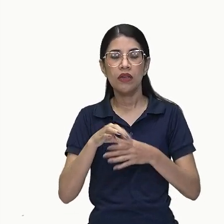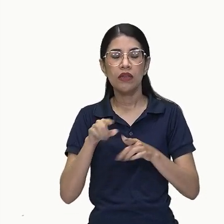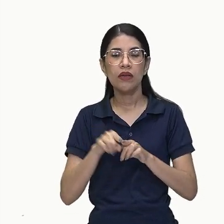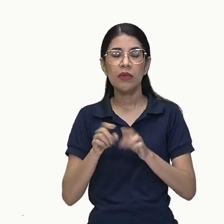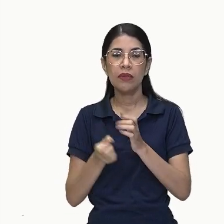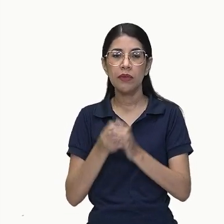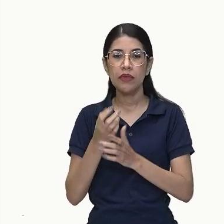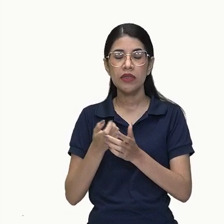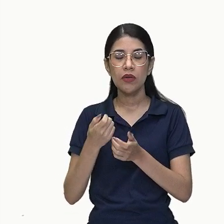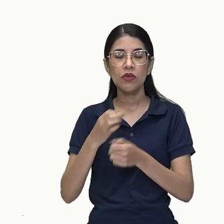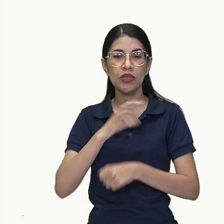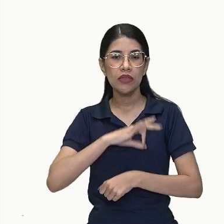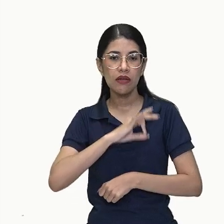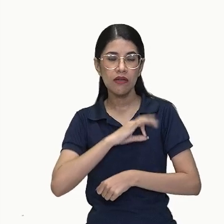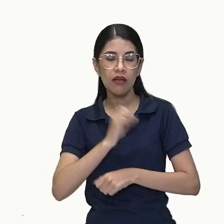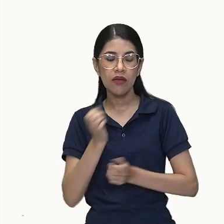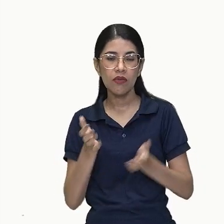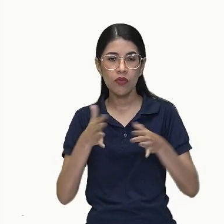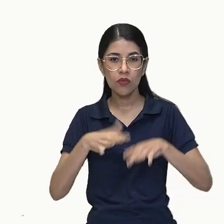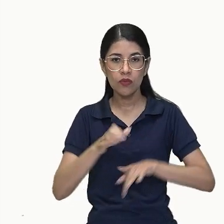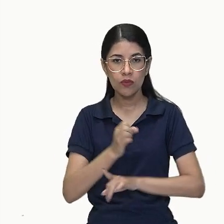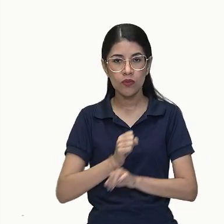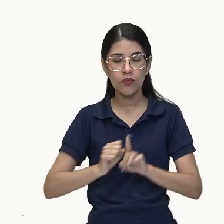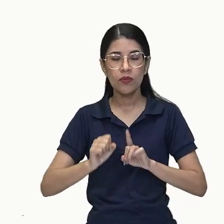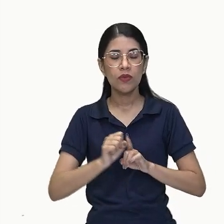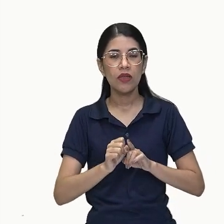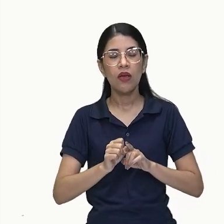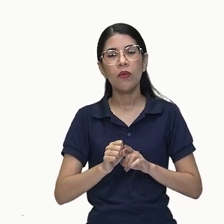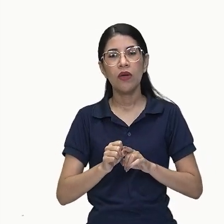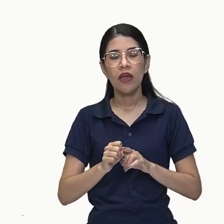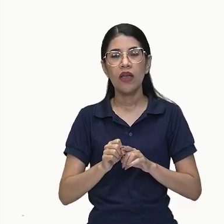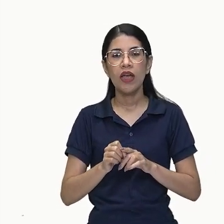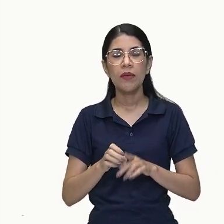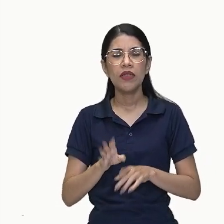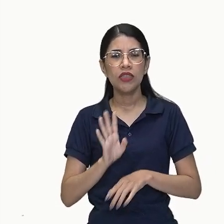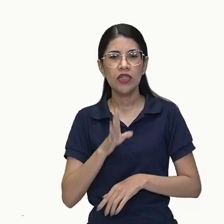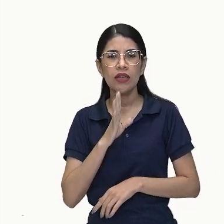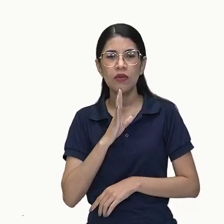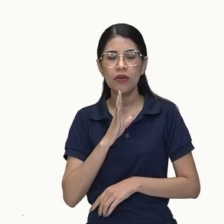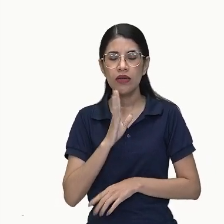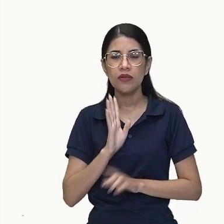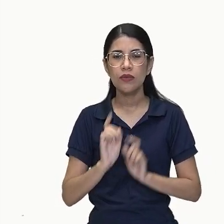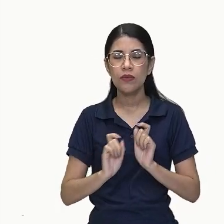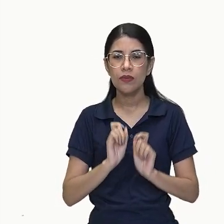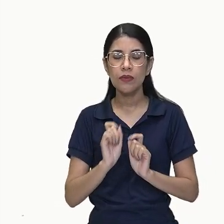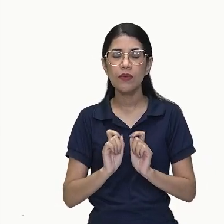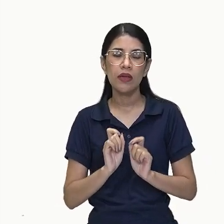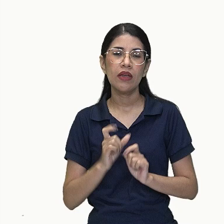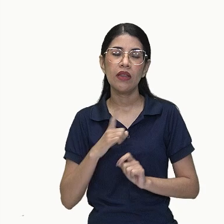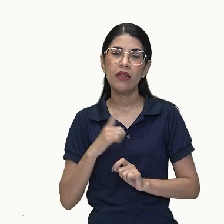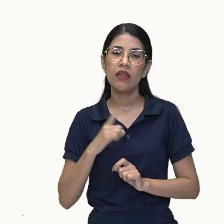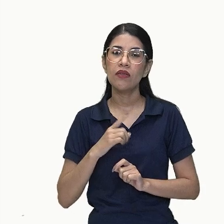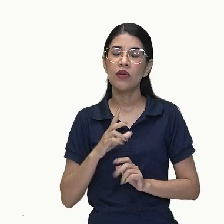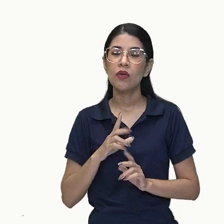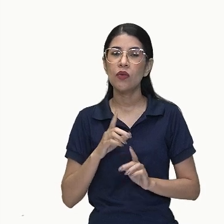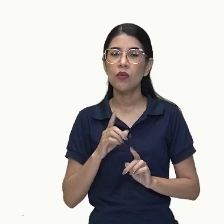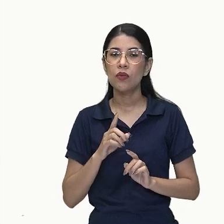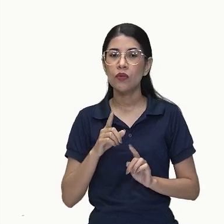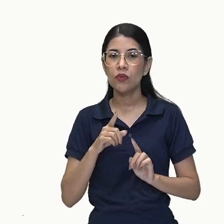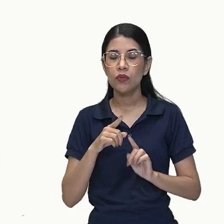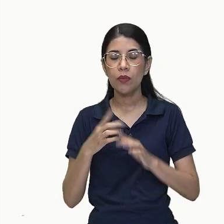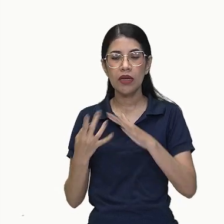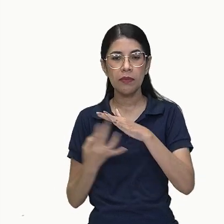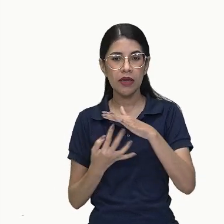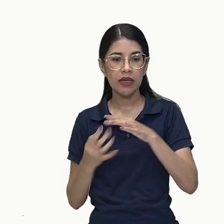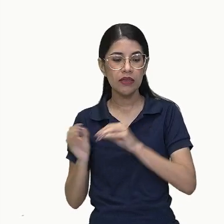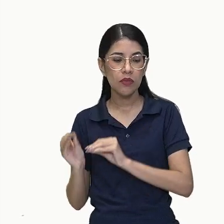inclusão social. Então é bem conhecido, é bem sabido, né, que houve uma forte migração